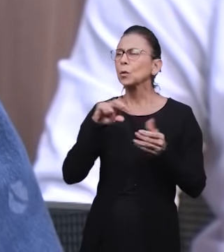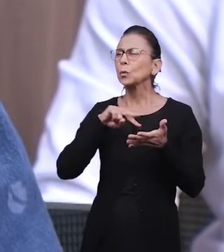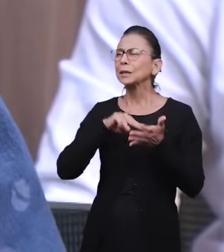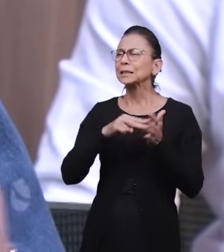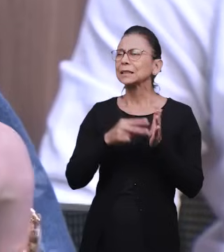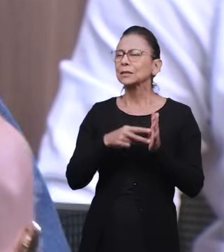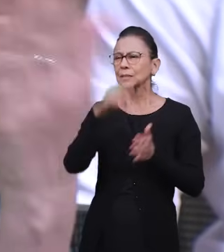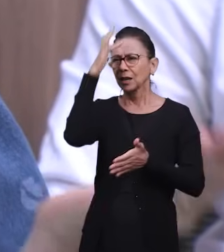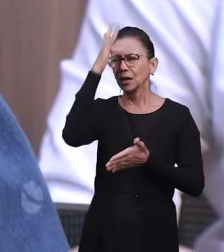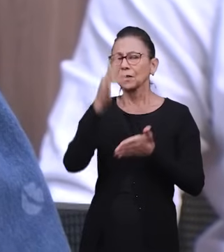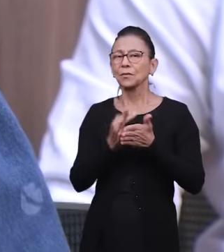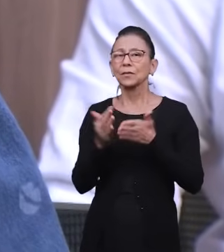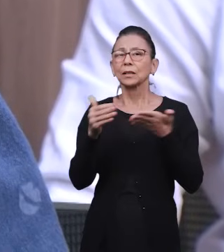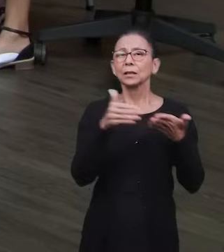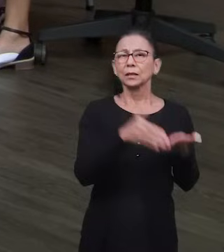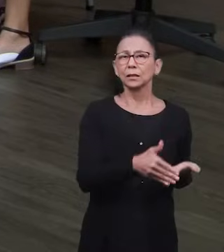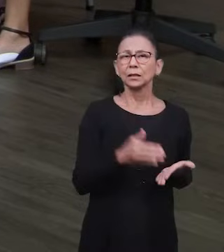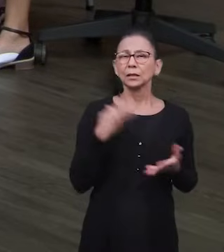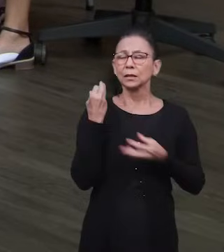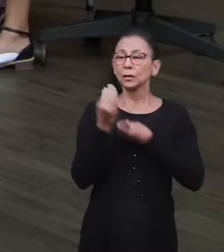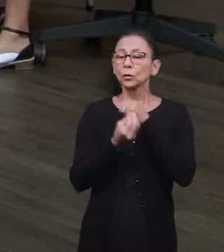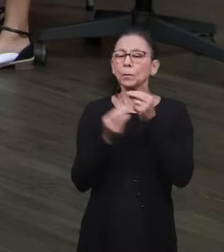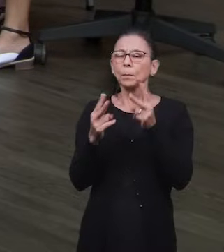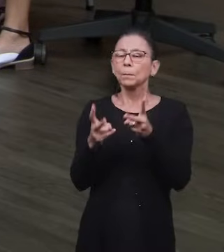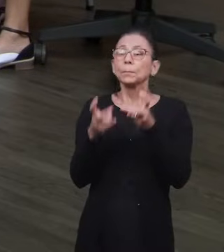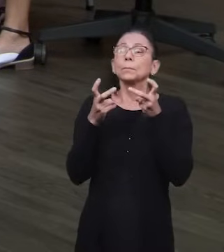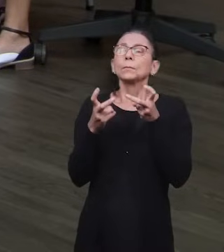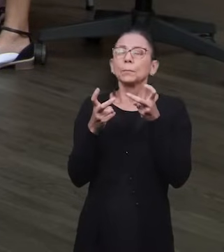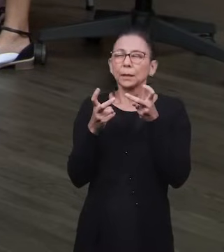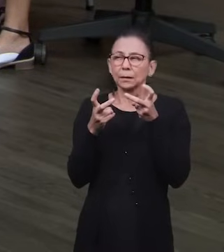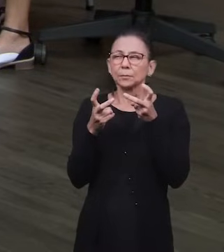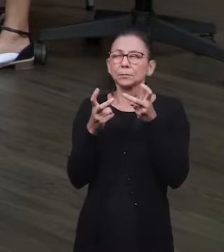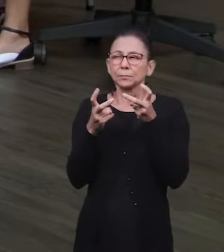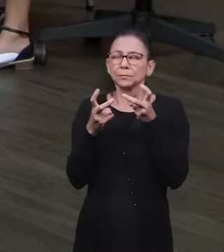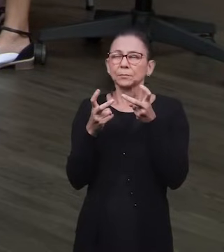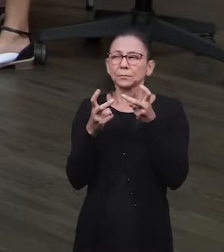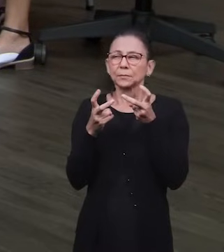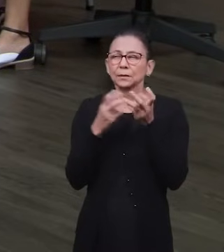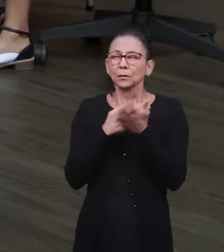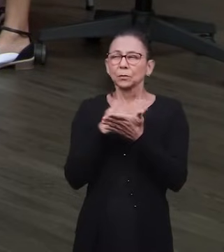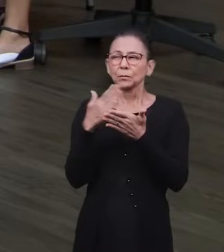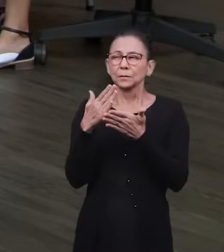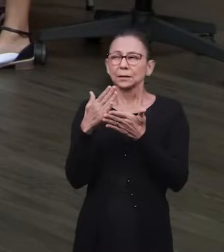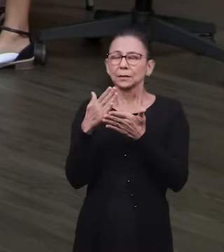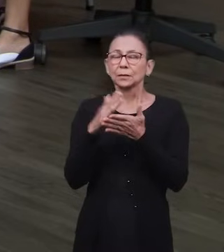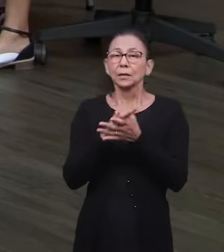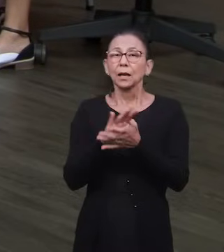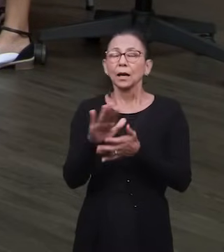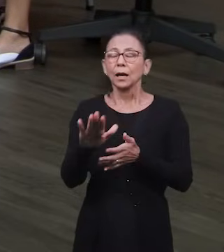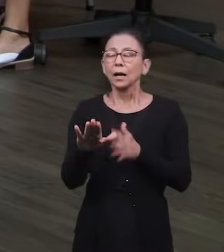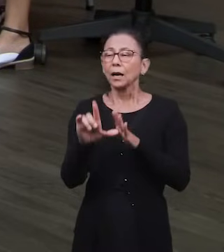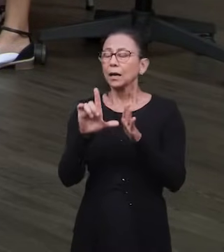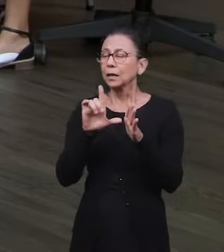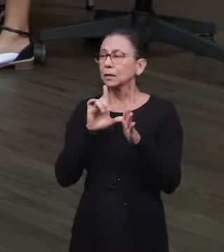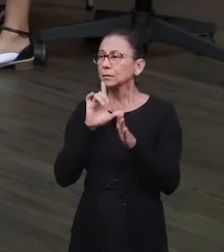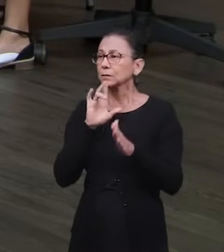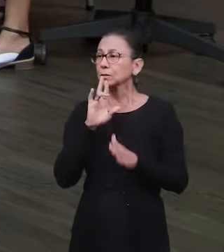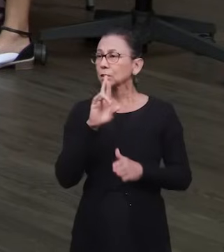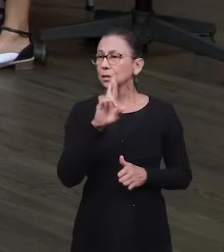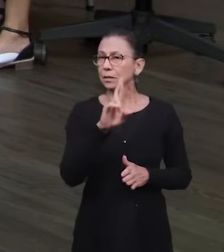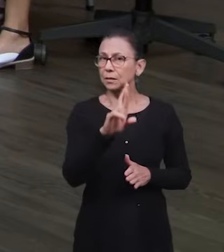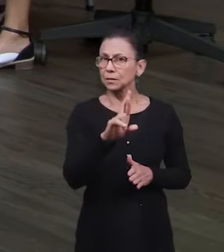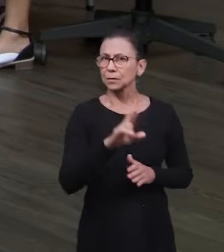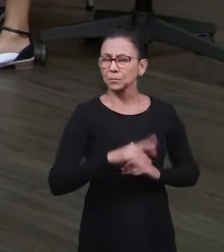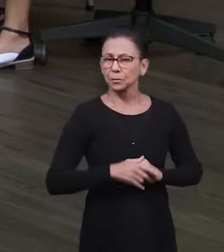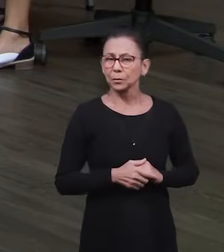e como nós podemos reconhecê-la? Alexandre, desculpa, antes de você responder, eu esqueci,